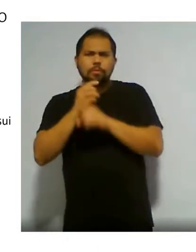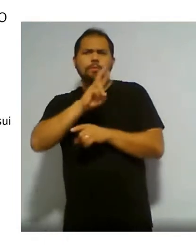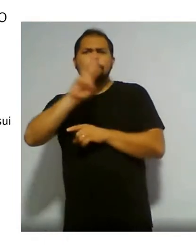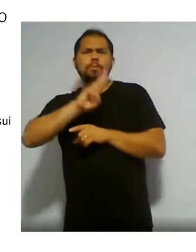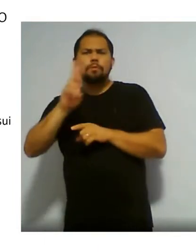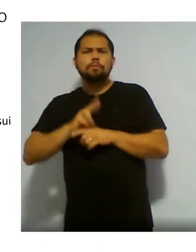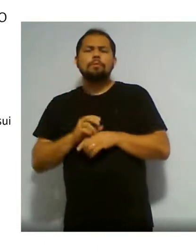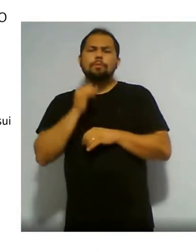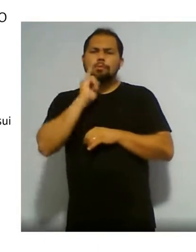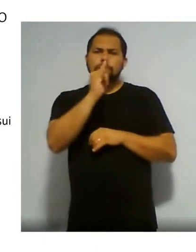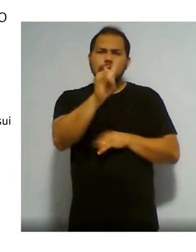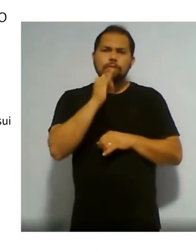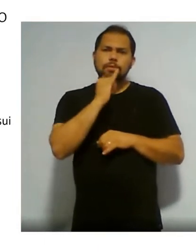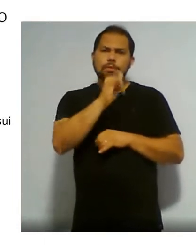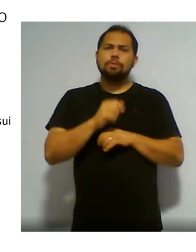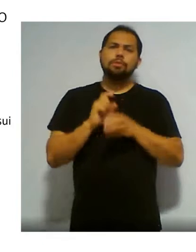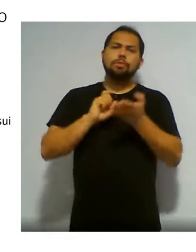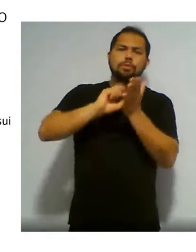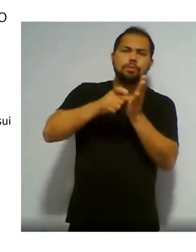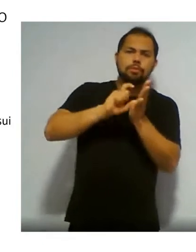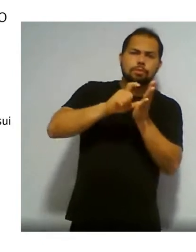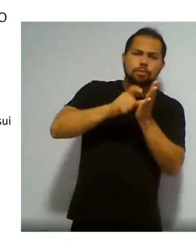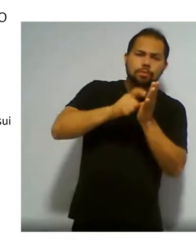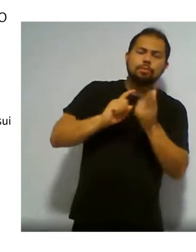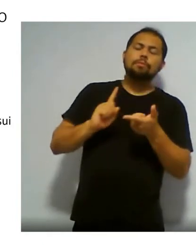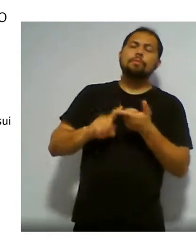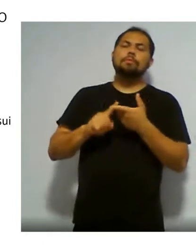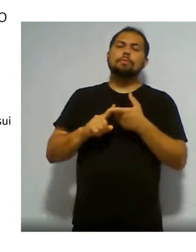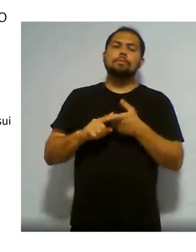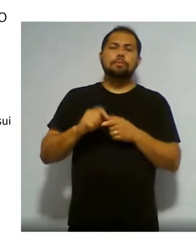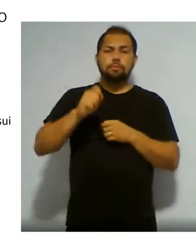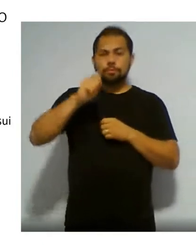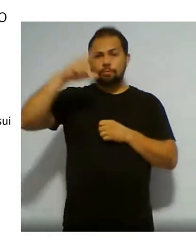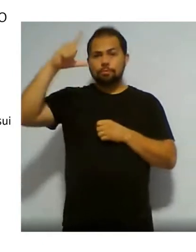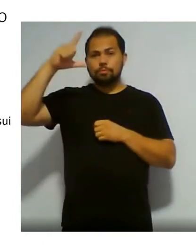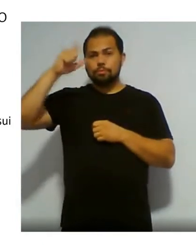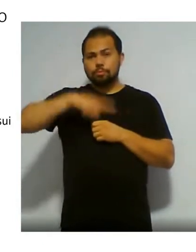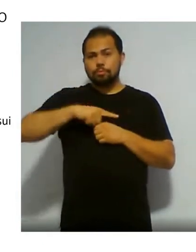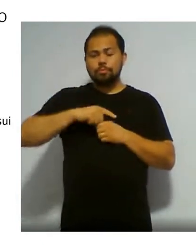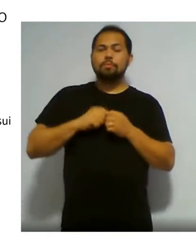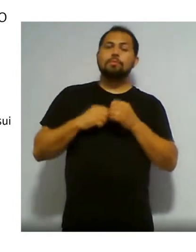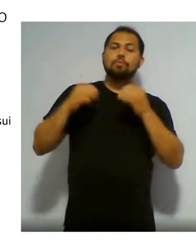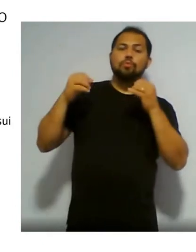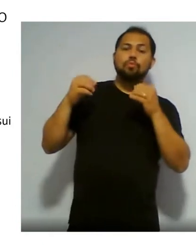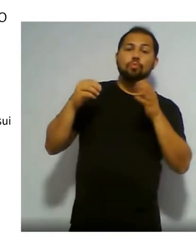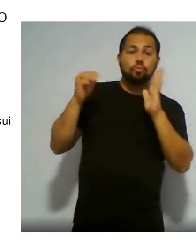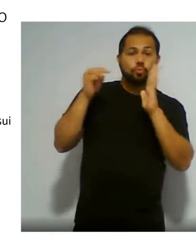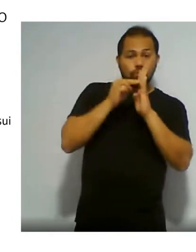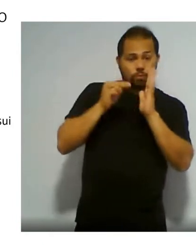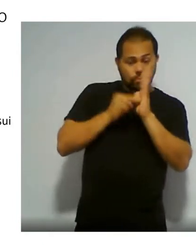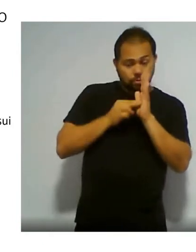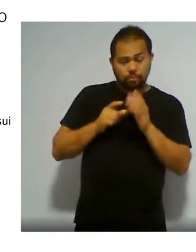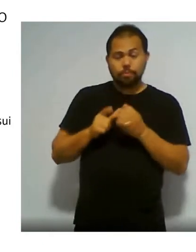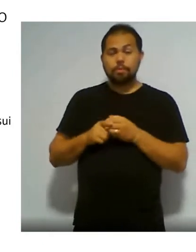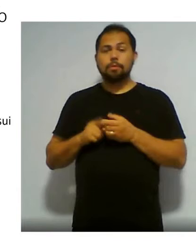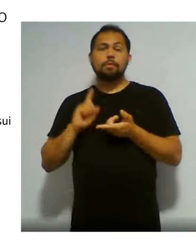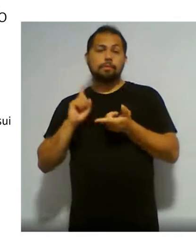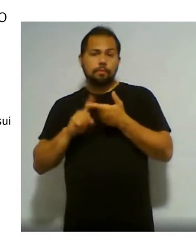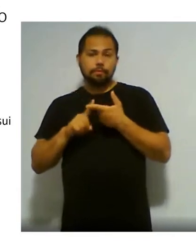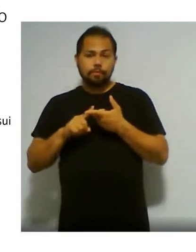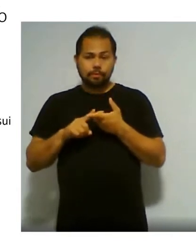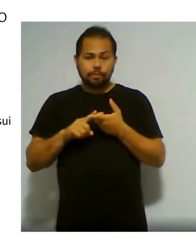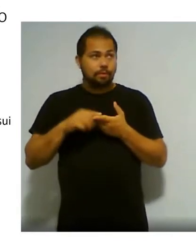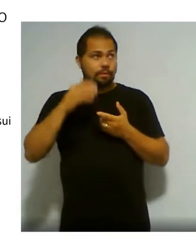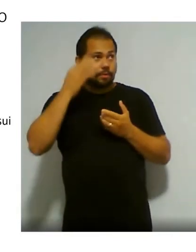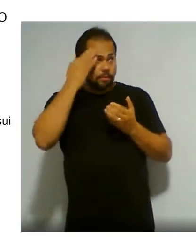dados, SATA, etc. Da porta USB que está na frente do gabinete, desencaixar, identificar os modelos. Então quando você